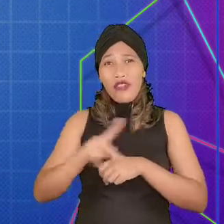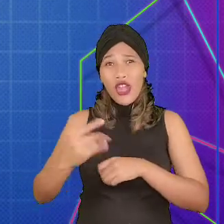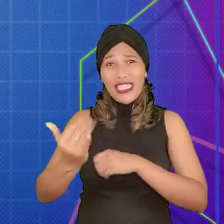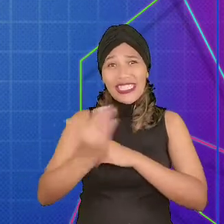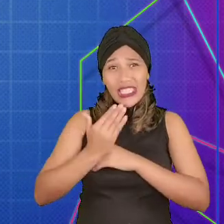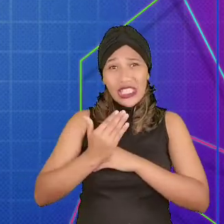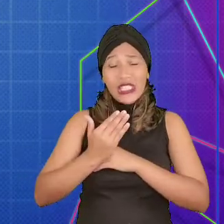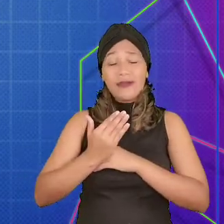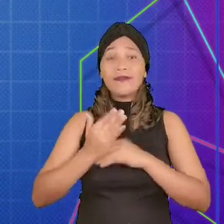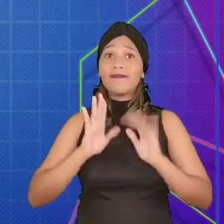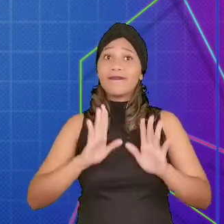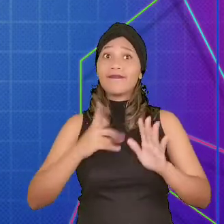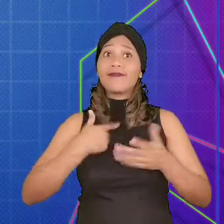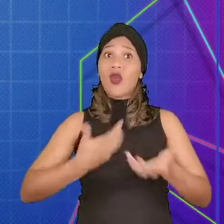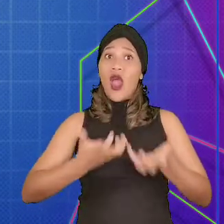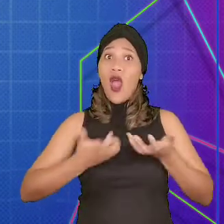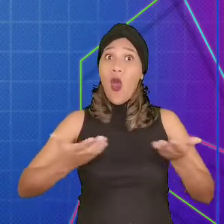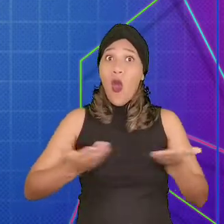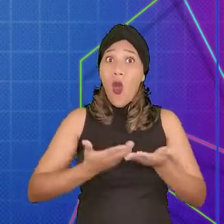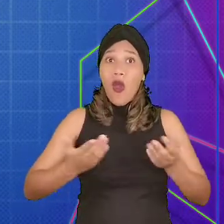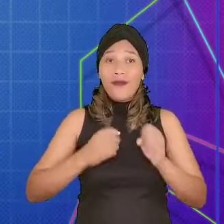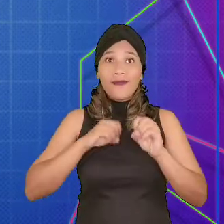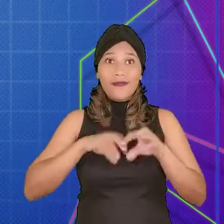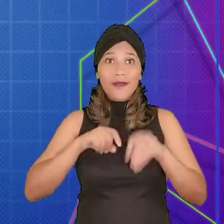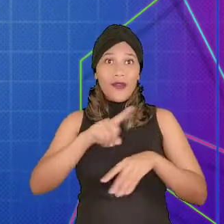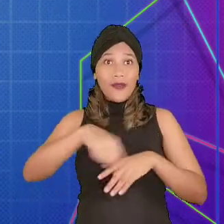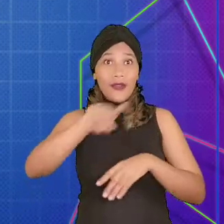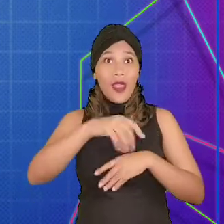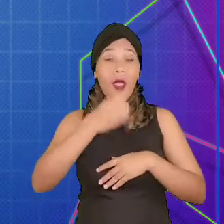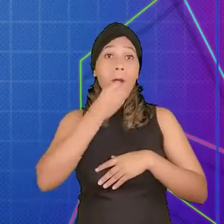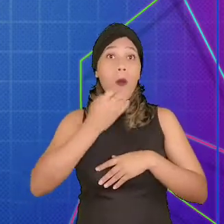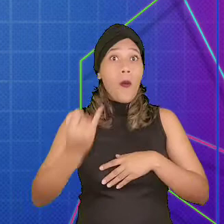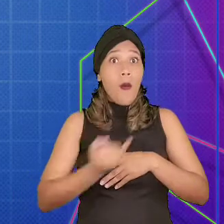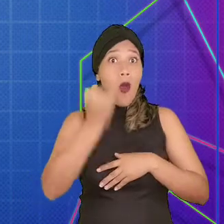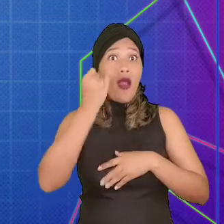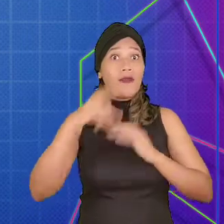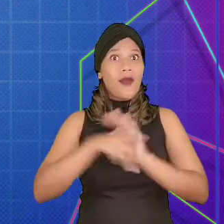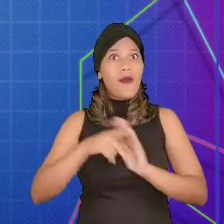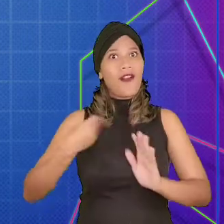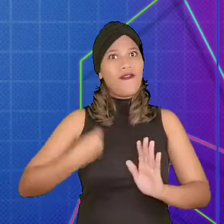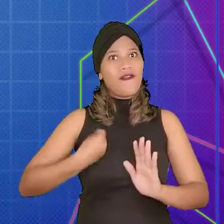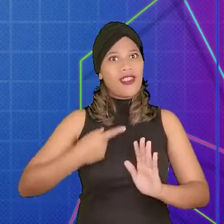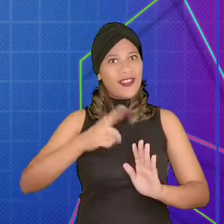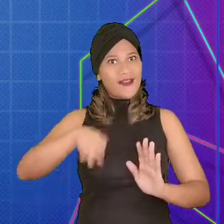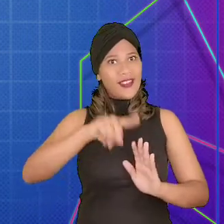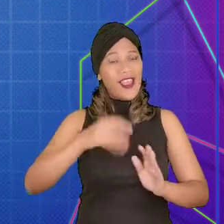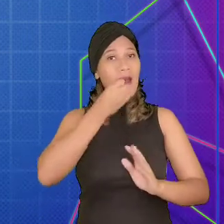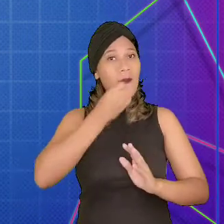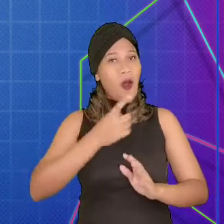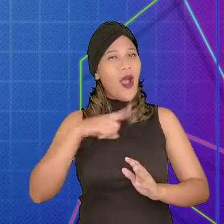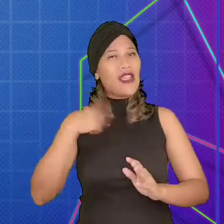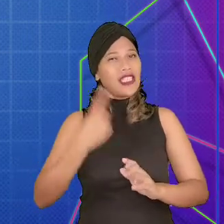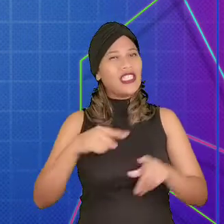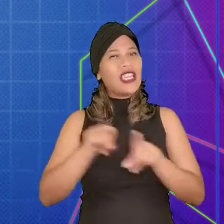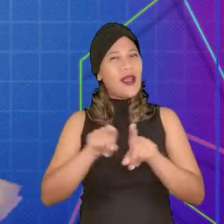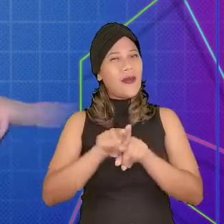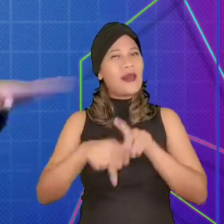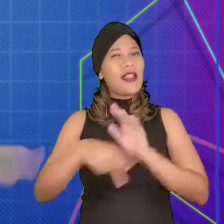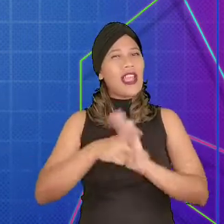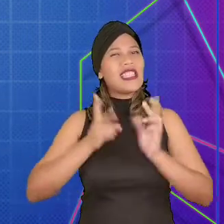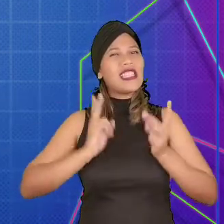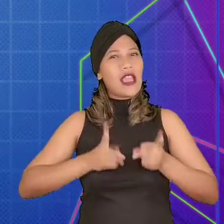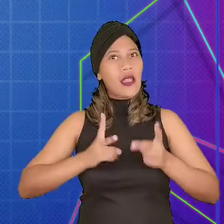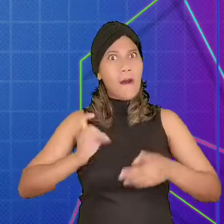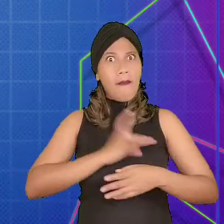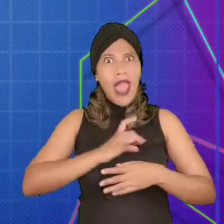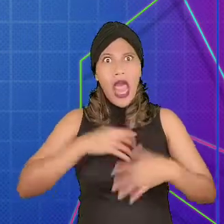ensinou. A questão que eu quero trabalhar com vocês hoje pode ser de uma boa importância para a vida de vocês. E é bom a gente se deparar com ela